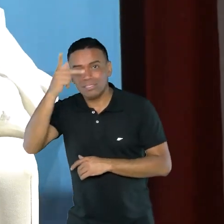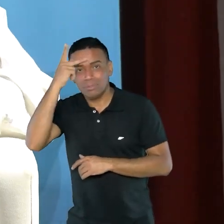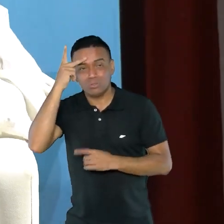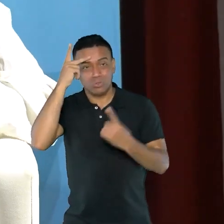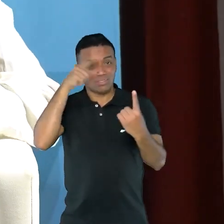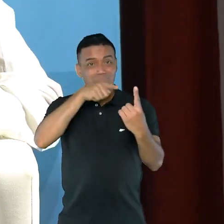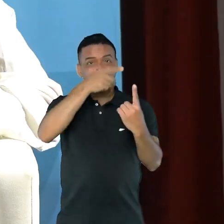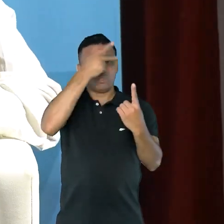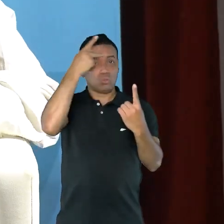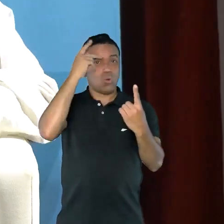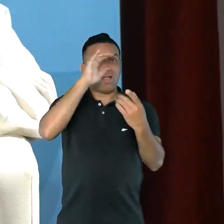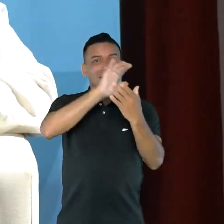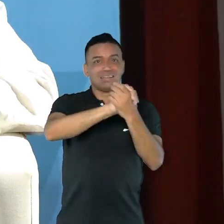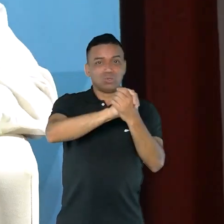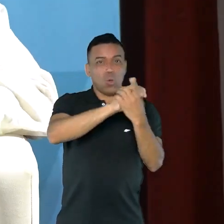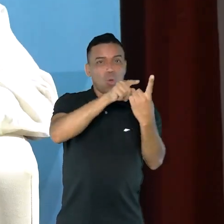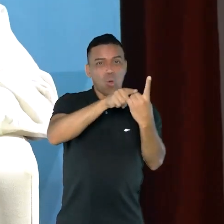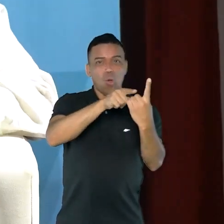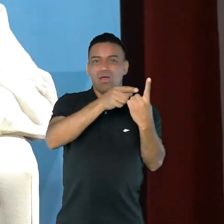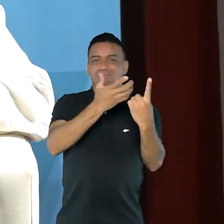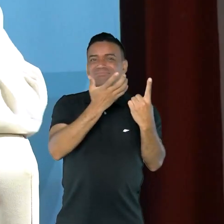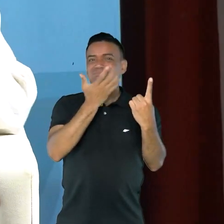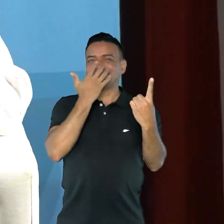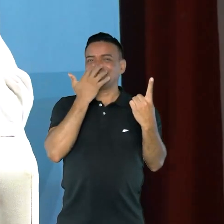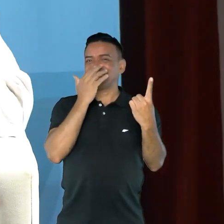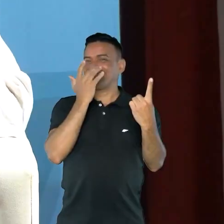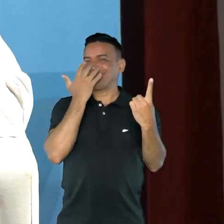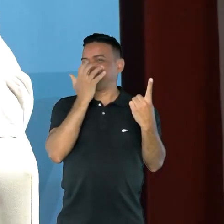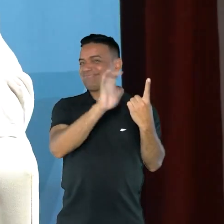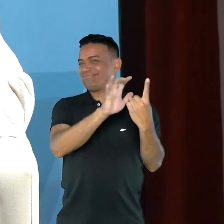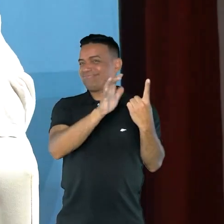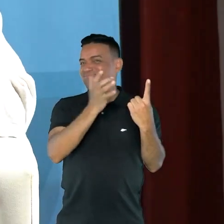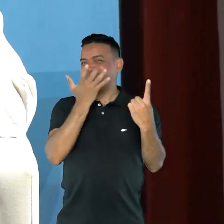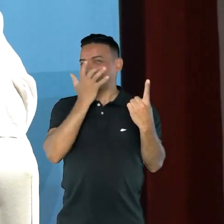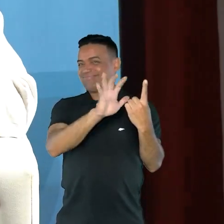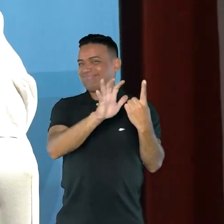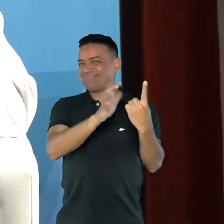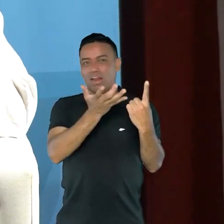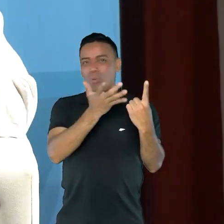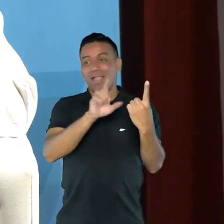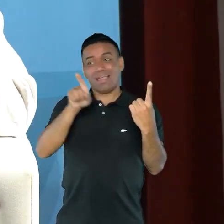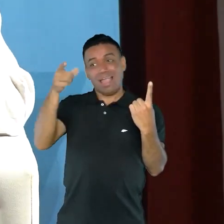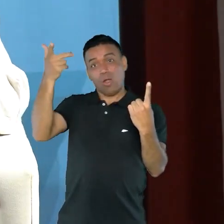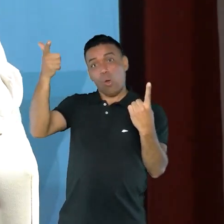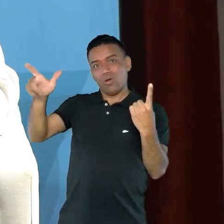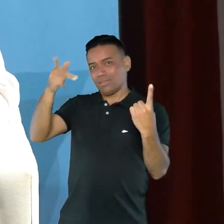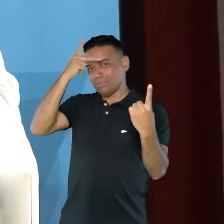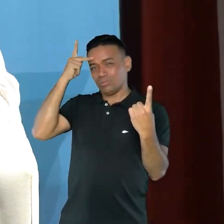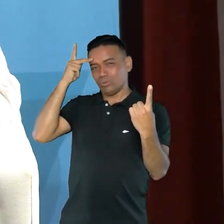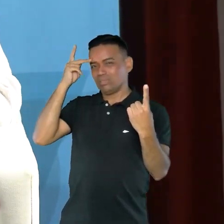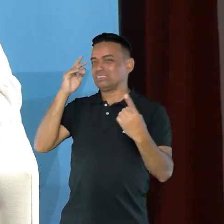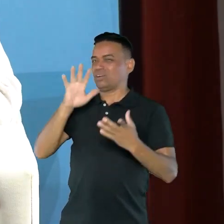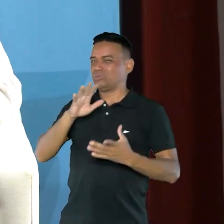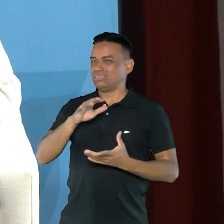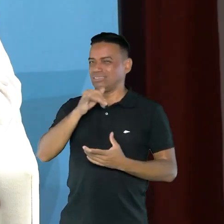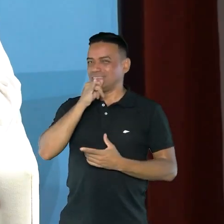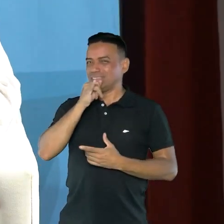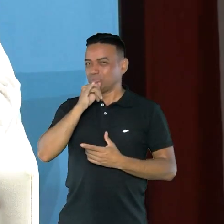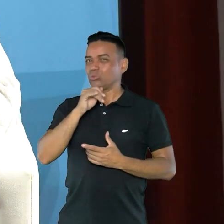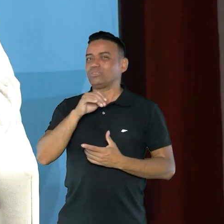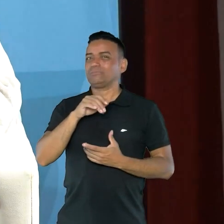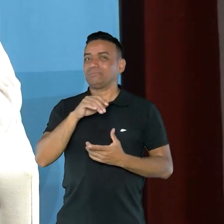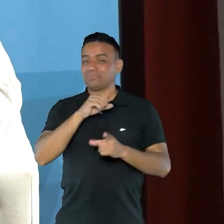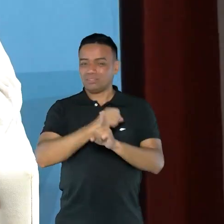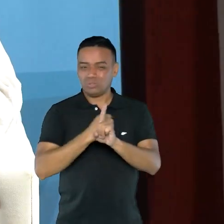por aquela com quem ela se relaciona. Então isso nos mostra que há uma certa armadilha nessas